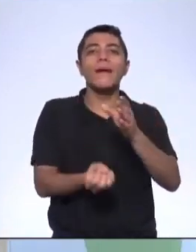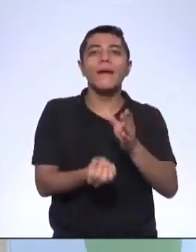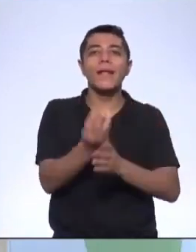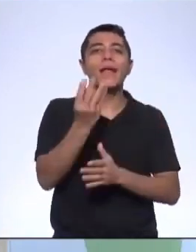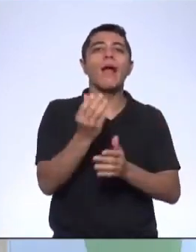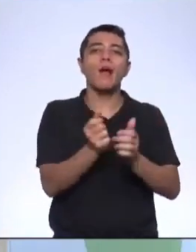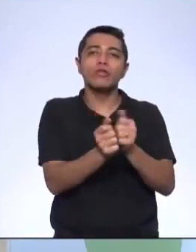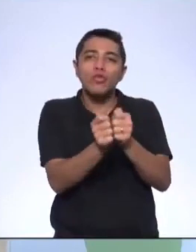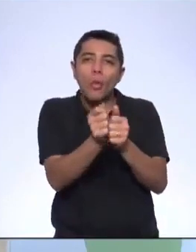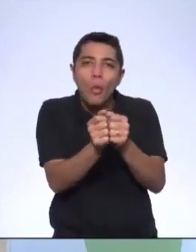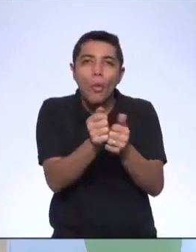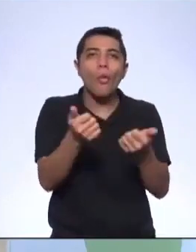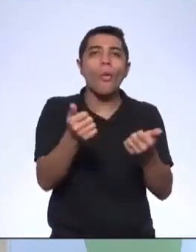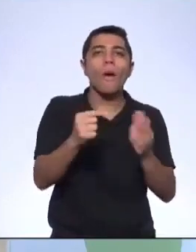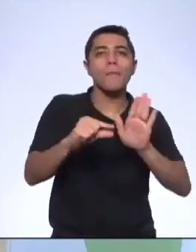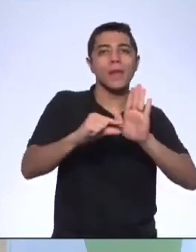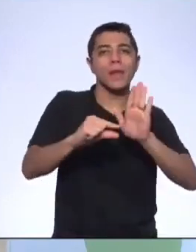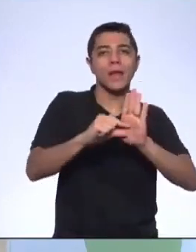né?